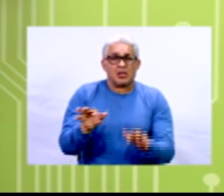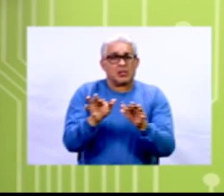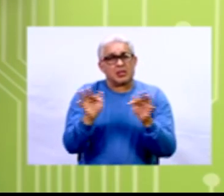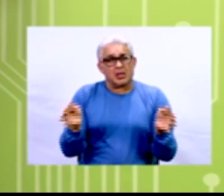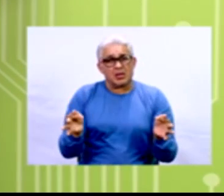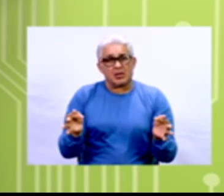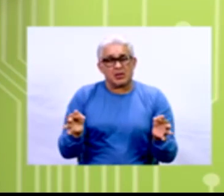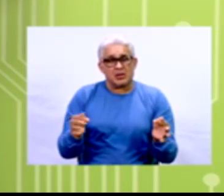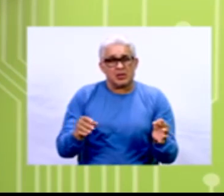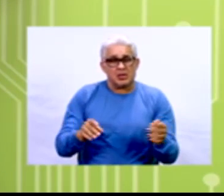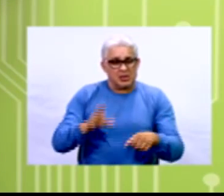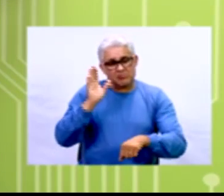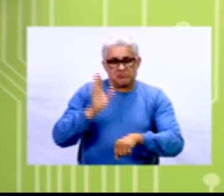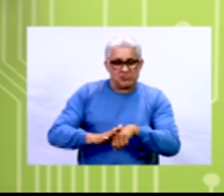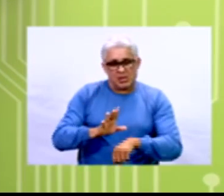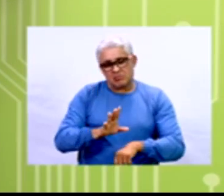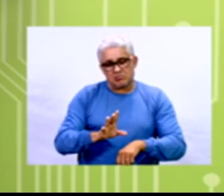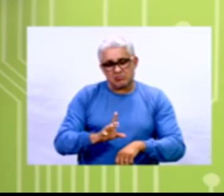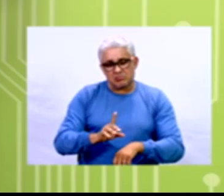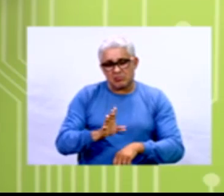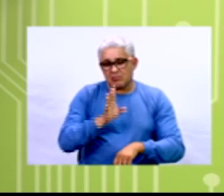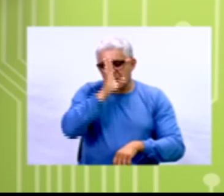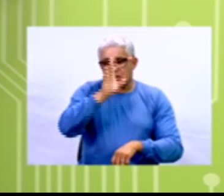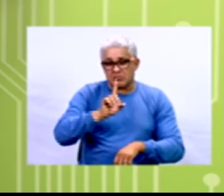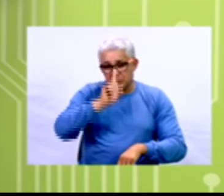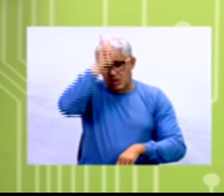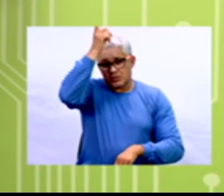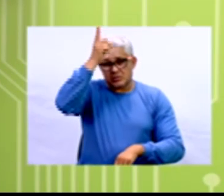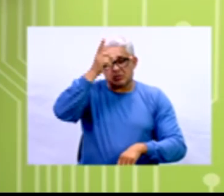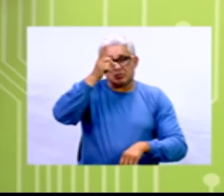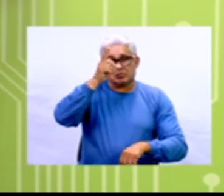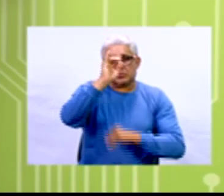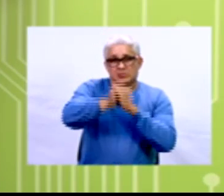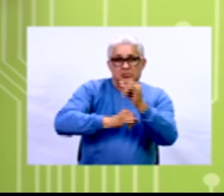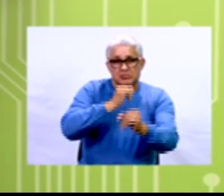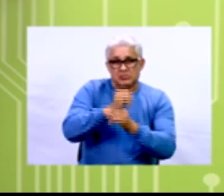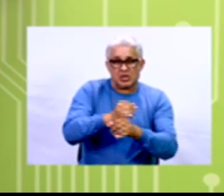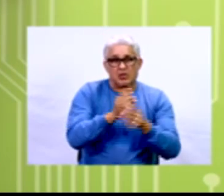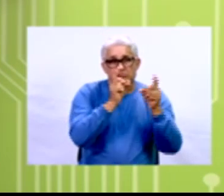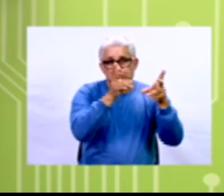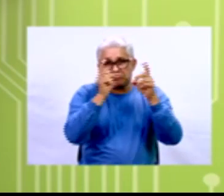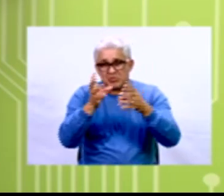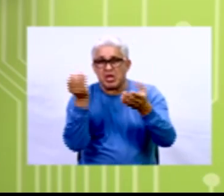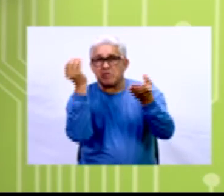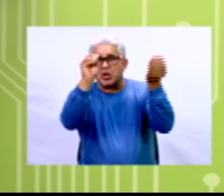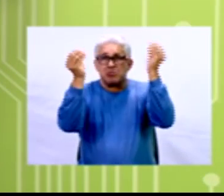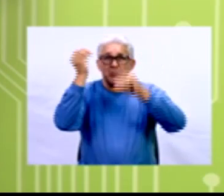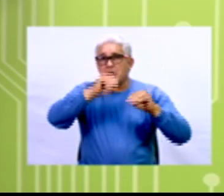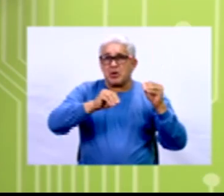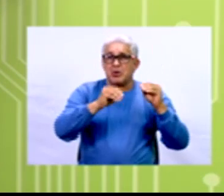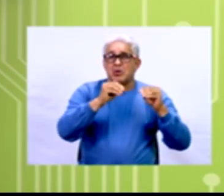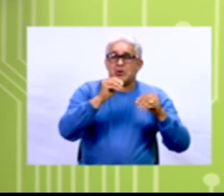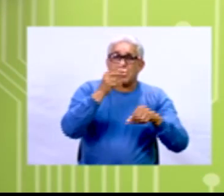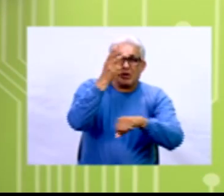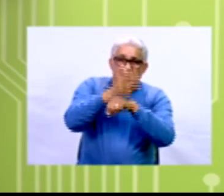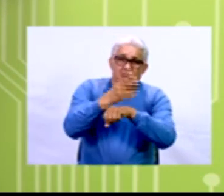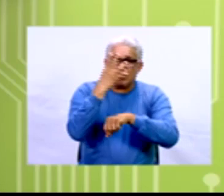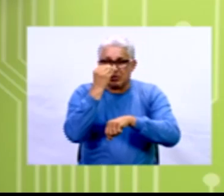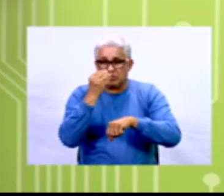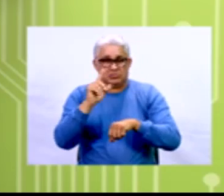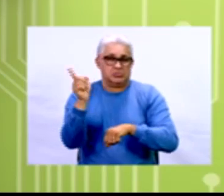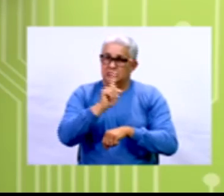assim, eu vou criar um site de comércio eletrônico, então eu vou colocar lá vídeo, vou colocar foto. Não é só isso. A